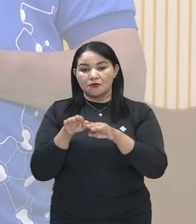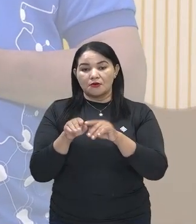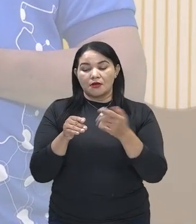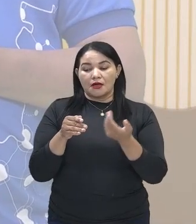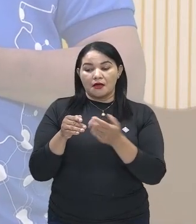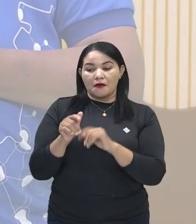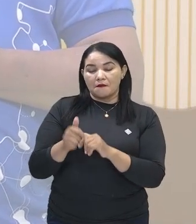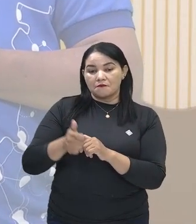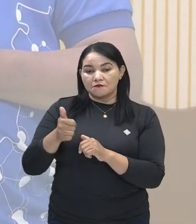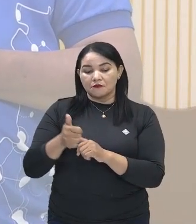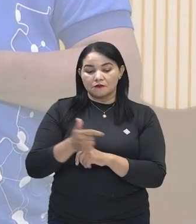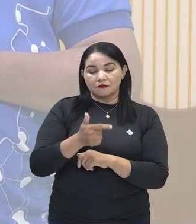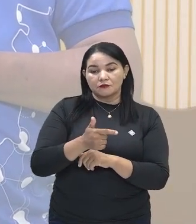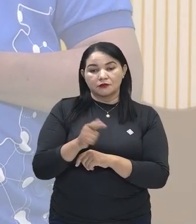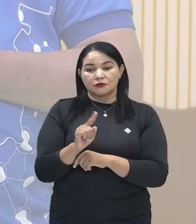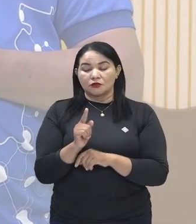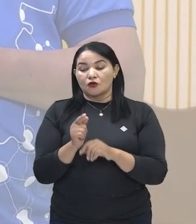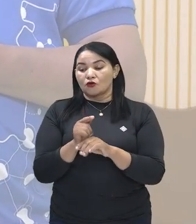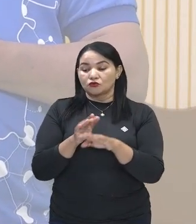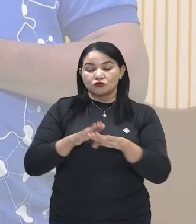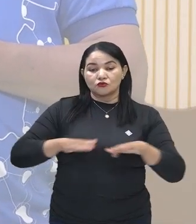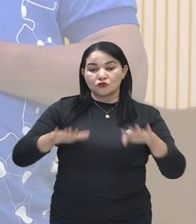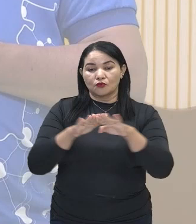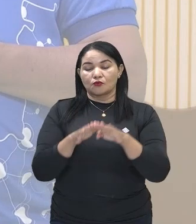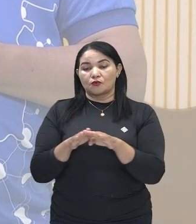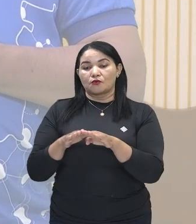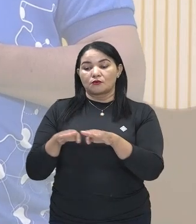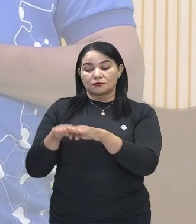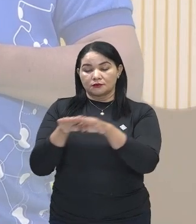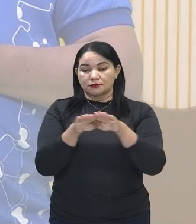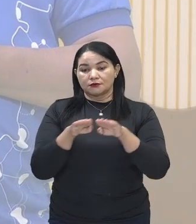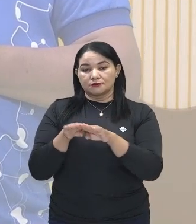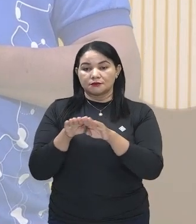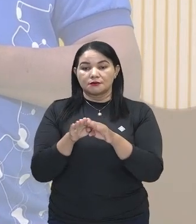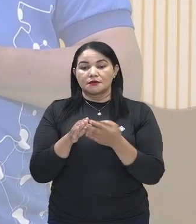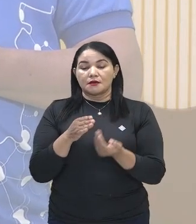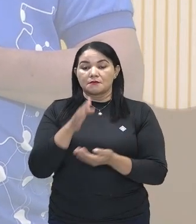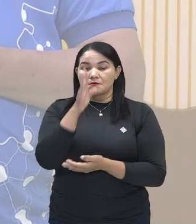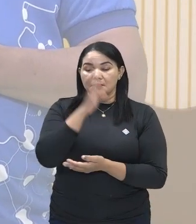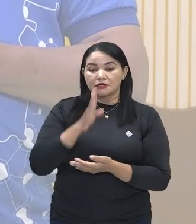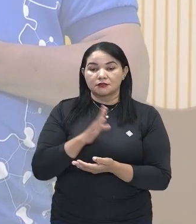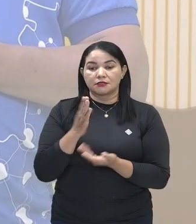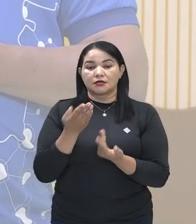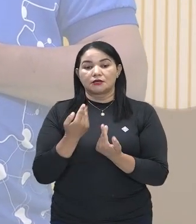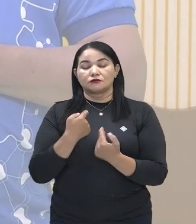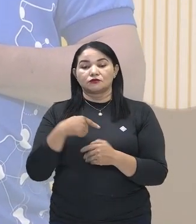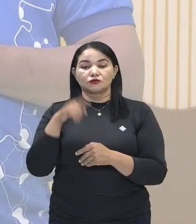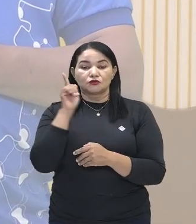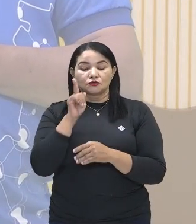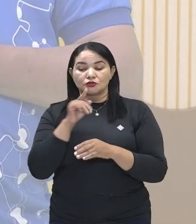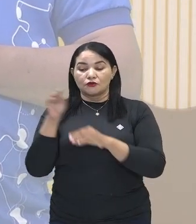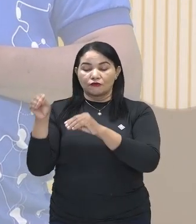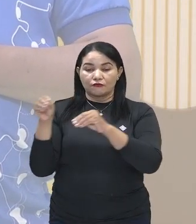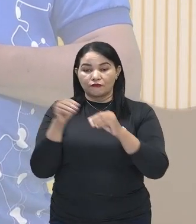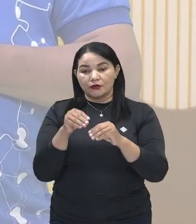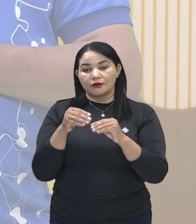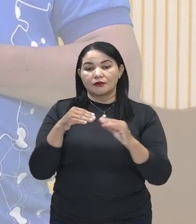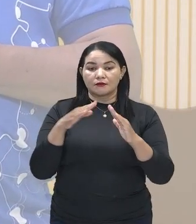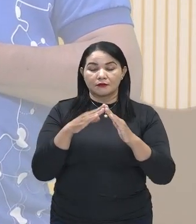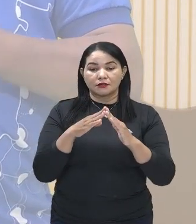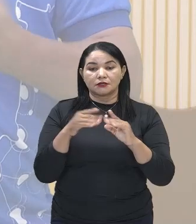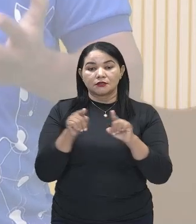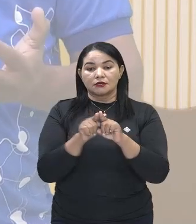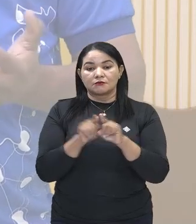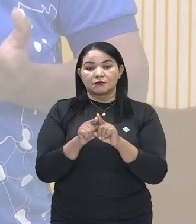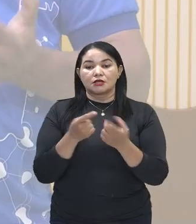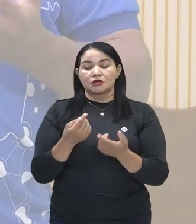natureza, garantindo-se aos brasileiros e aos estrangeiros residentes no país a inviolabilidade do